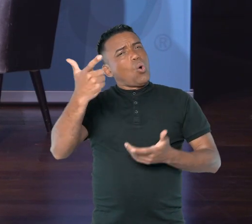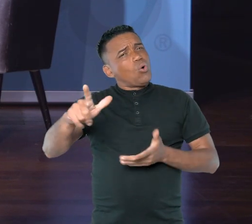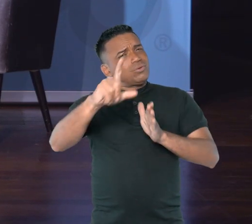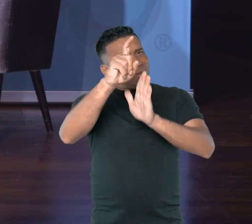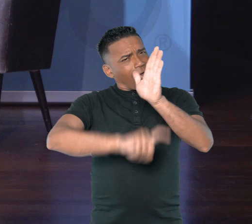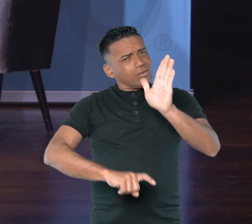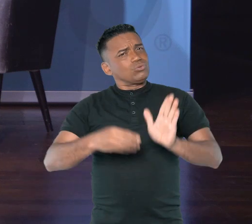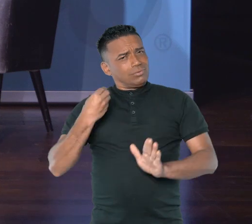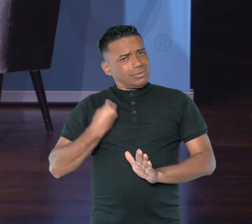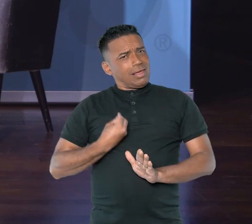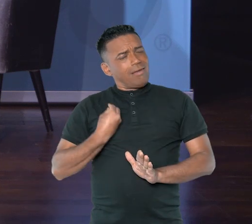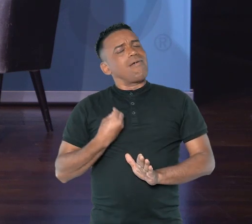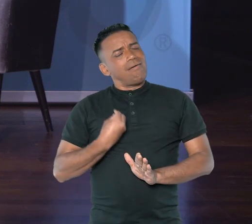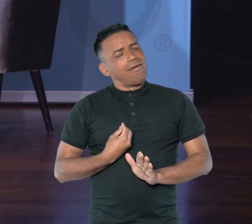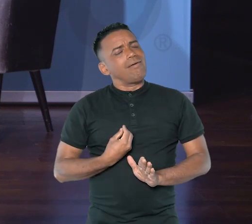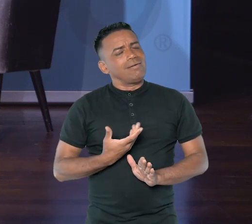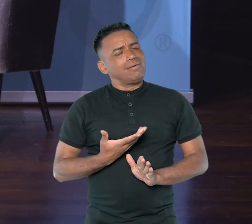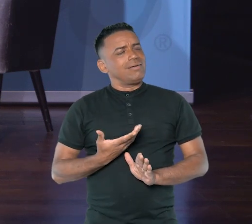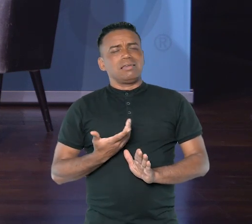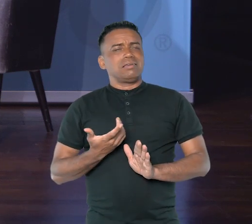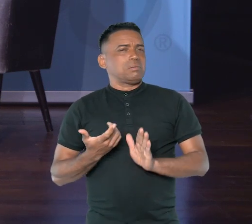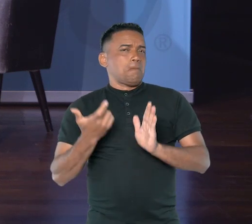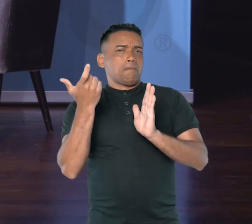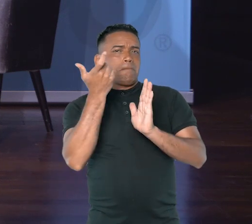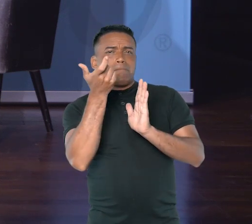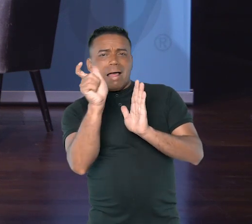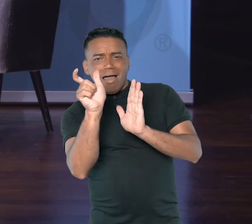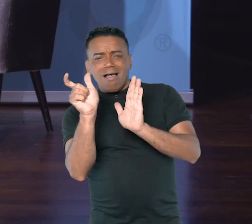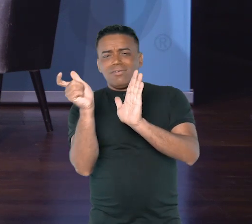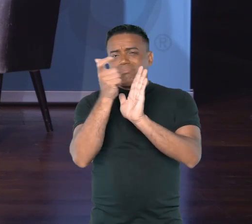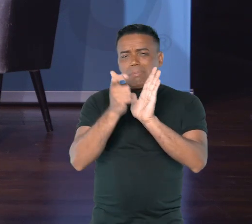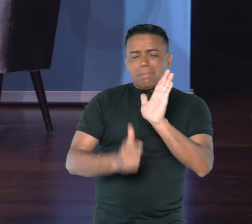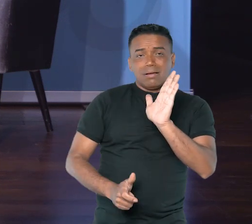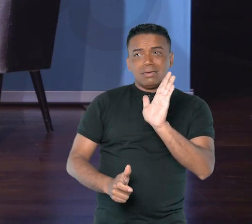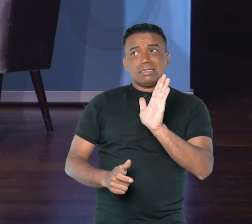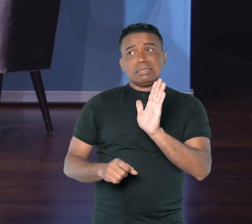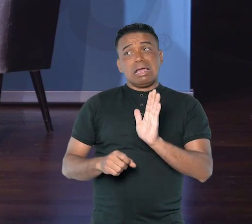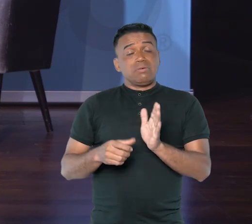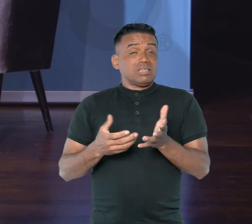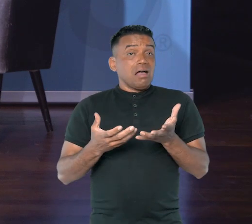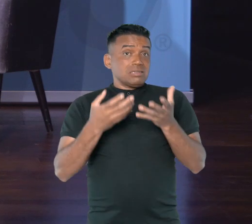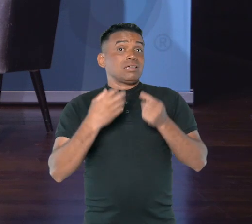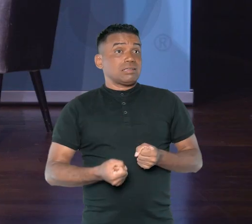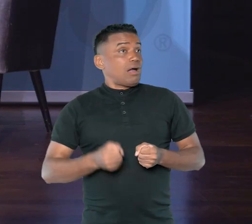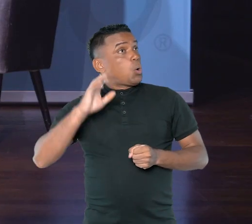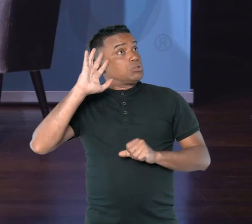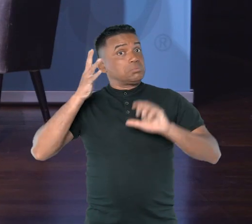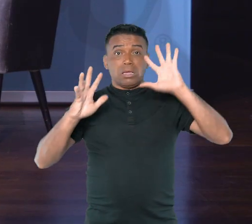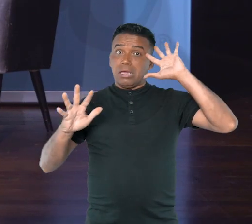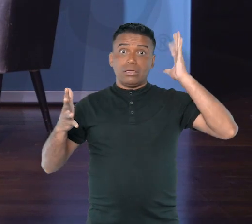textos aqui, né? Em outras palavras, né? Mas de se permitir o acaso também das coisas acontecerem,